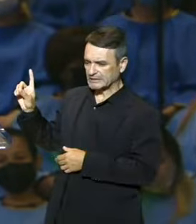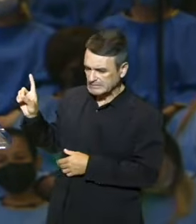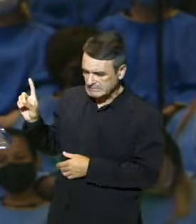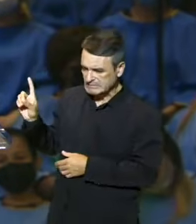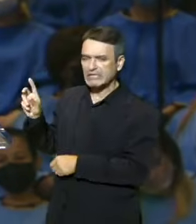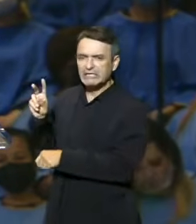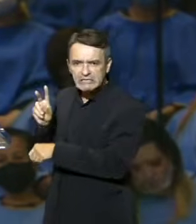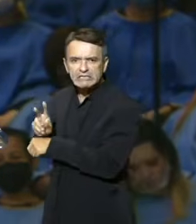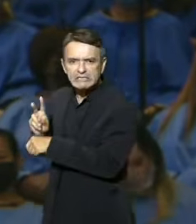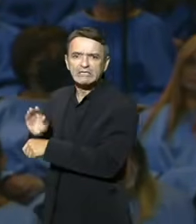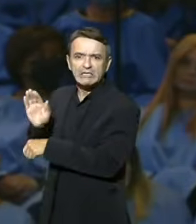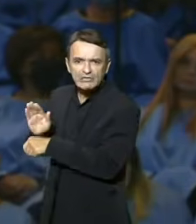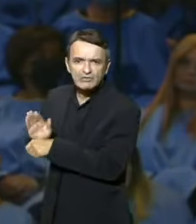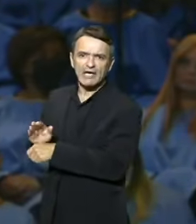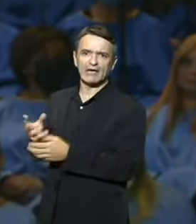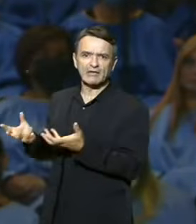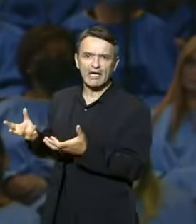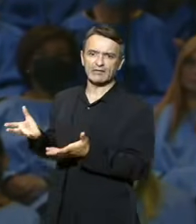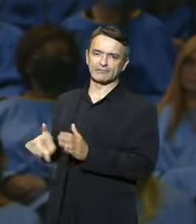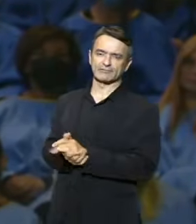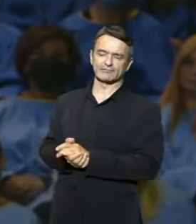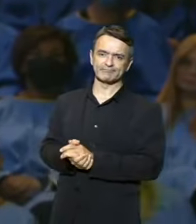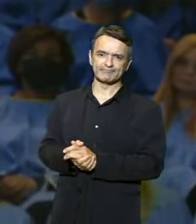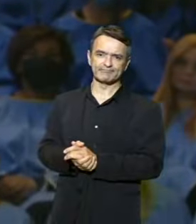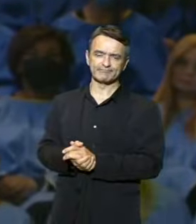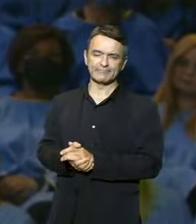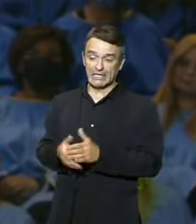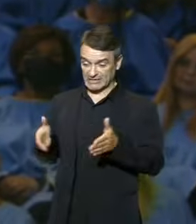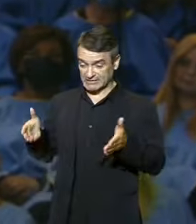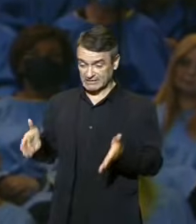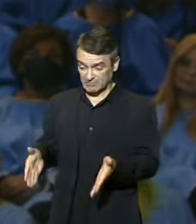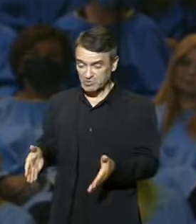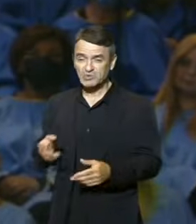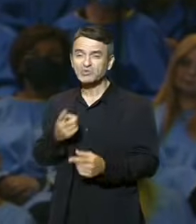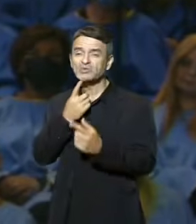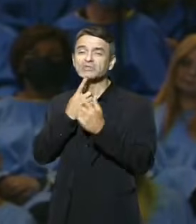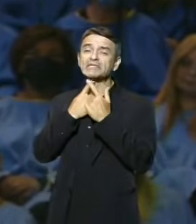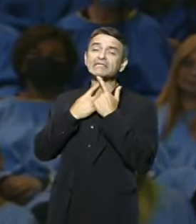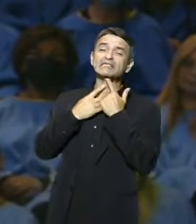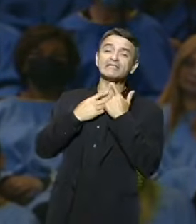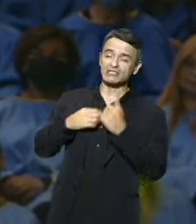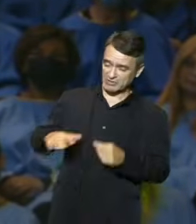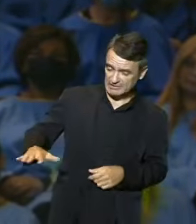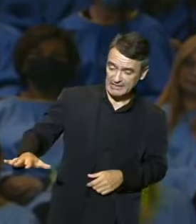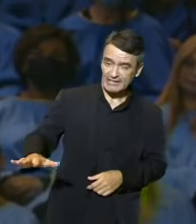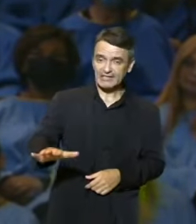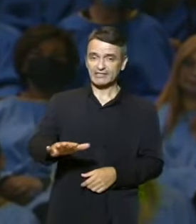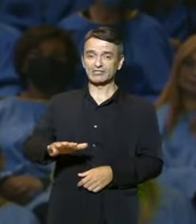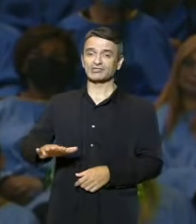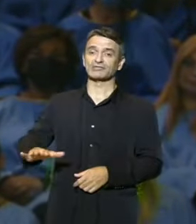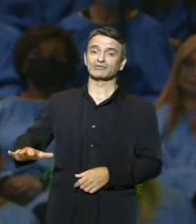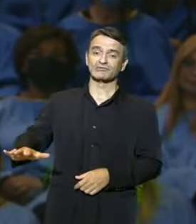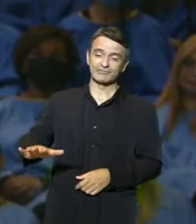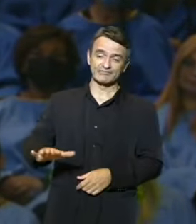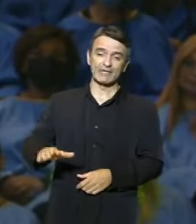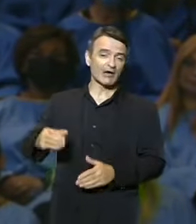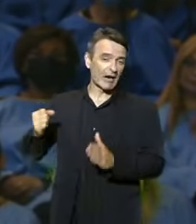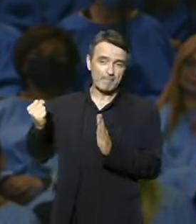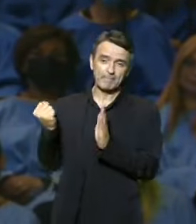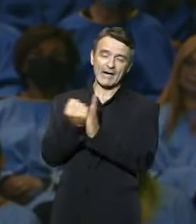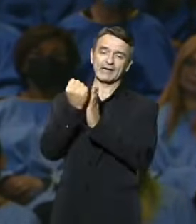com misericórdia. As sepulturas do desejo, lá naquele deserto, se tornaram um marco